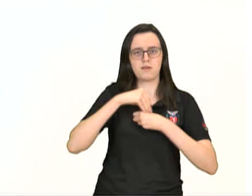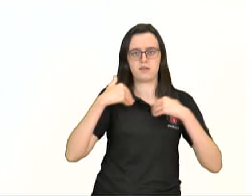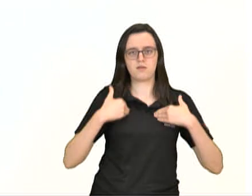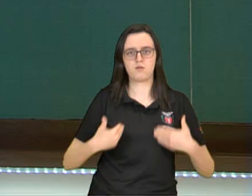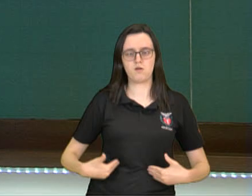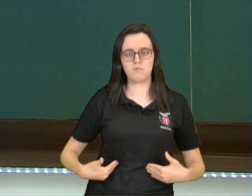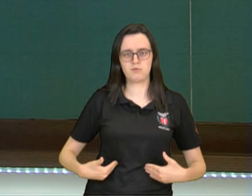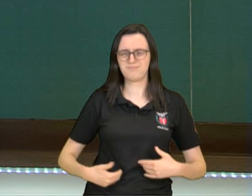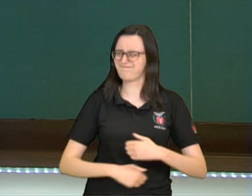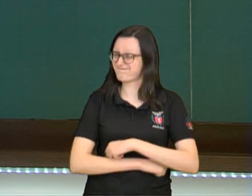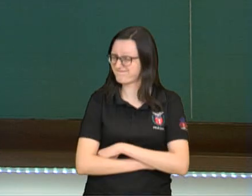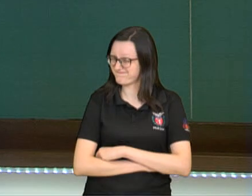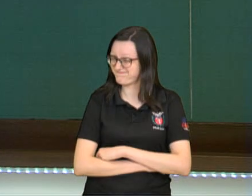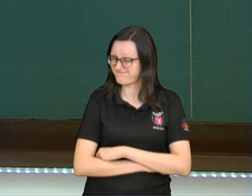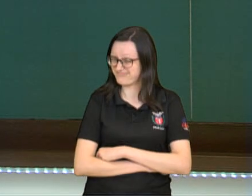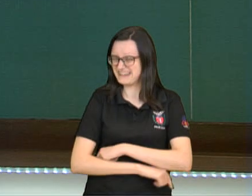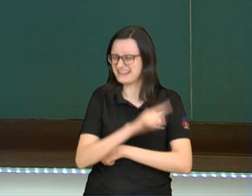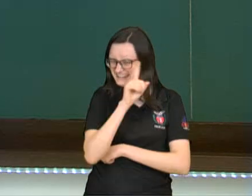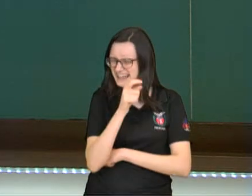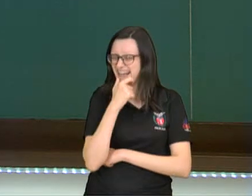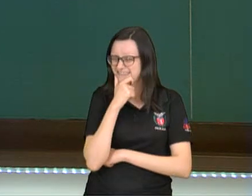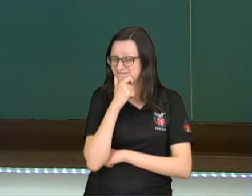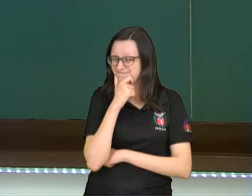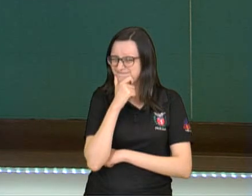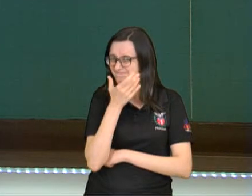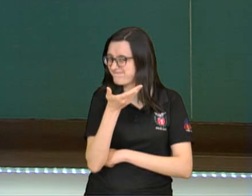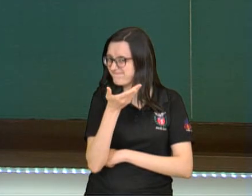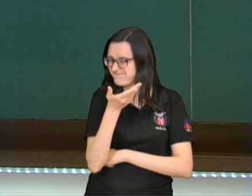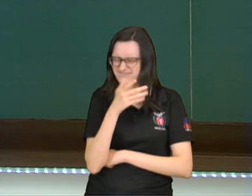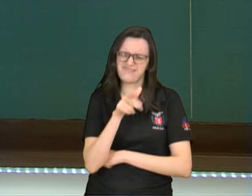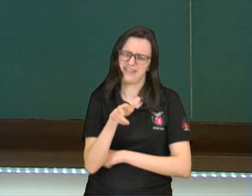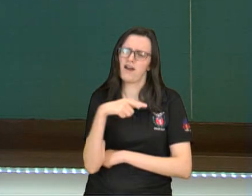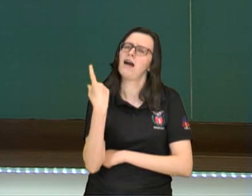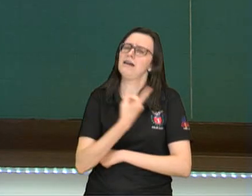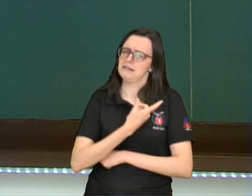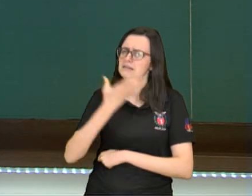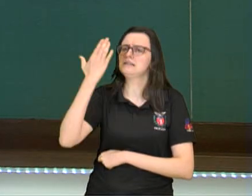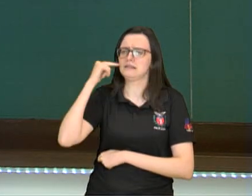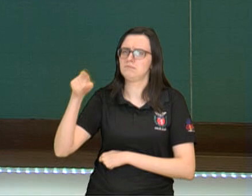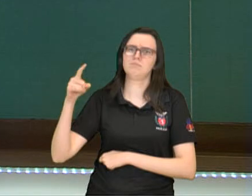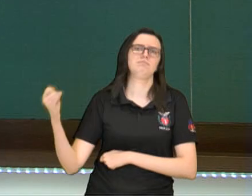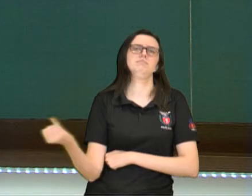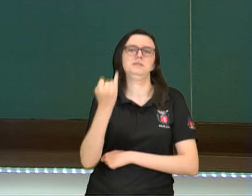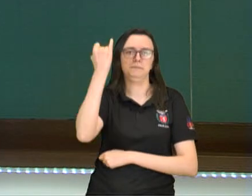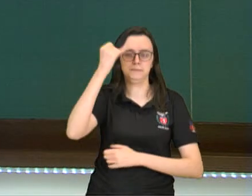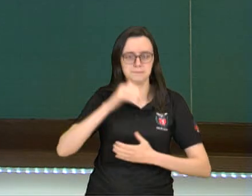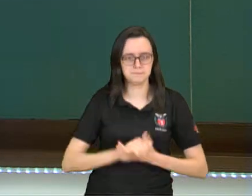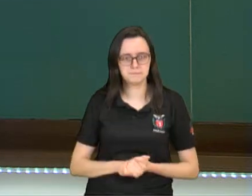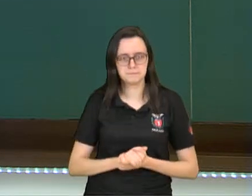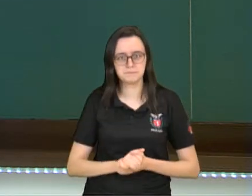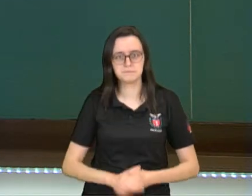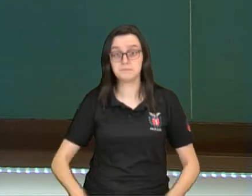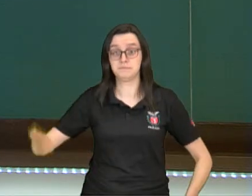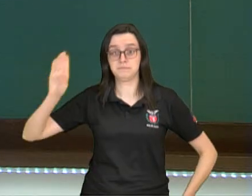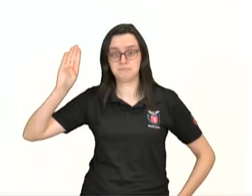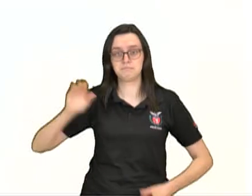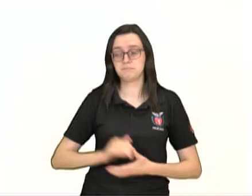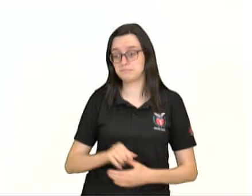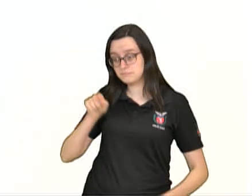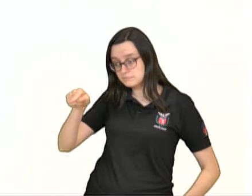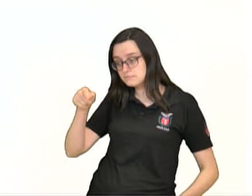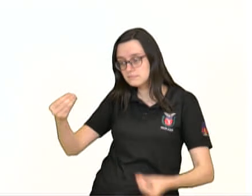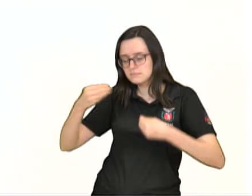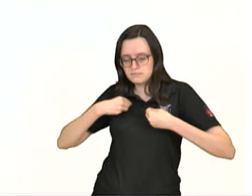organismo. Isso é verdade? Não, né? A gente viu que ele é vital. O mineral ainda garante o equilíbrio